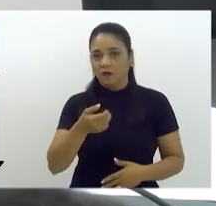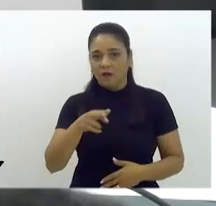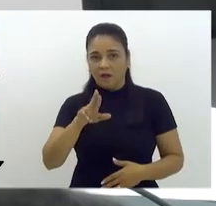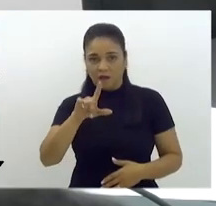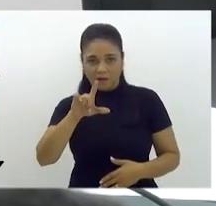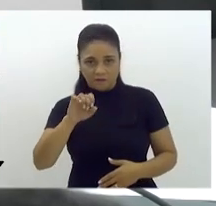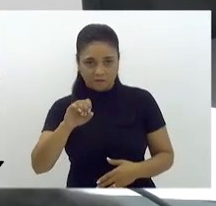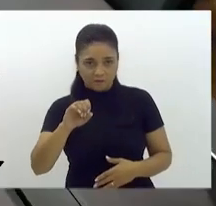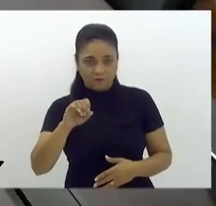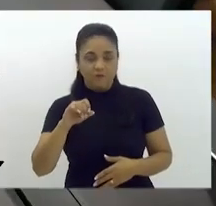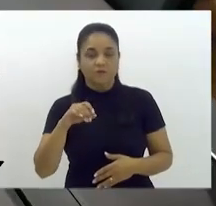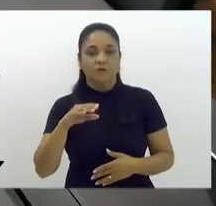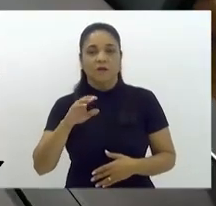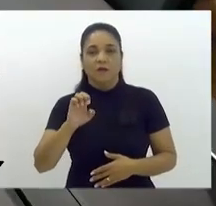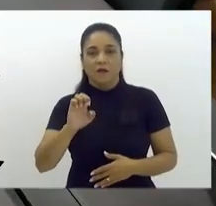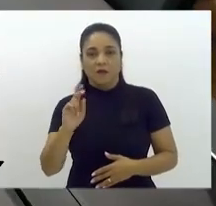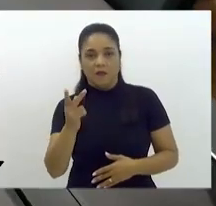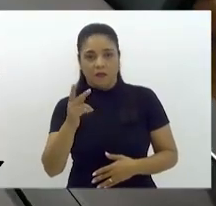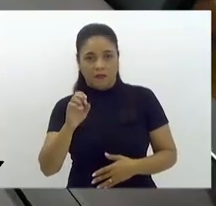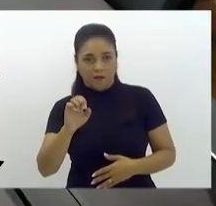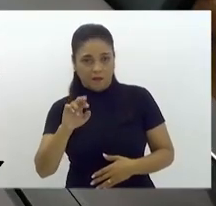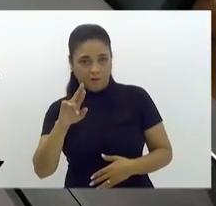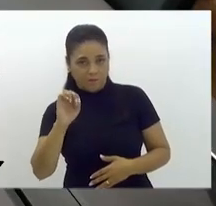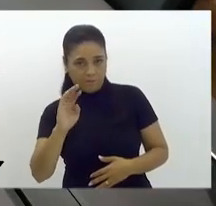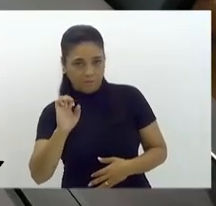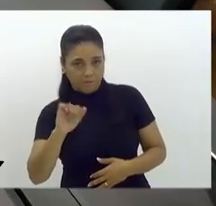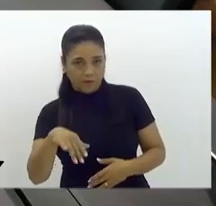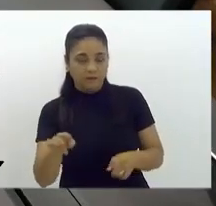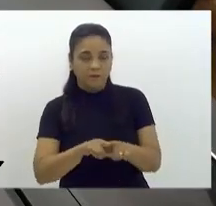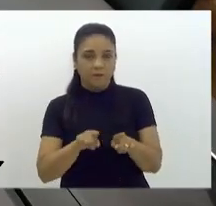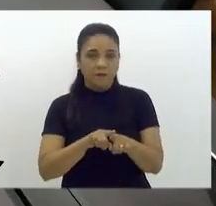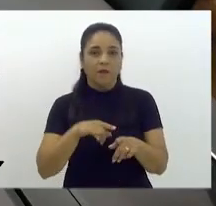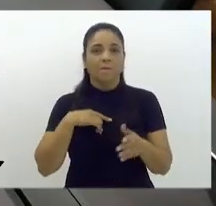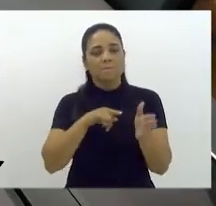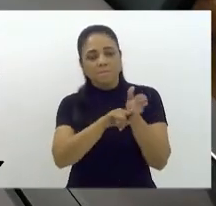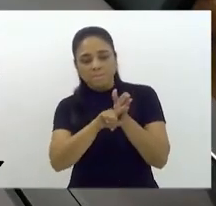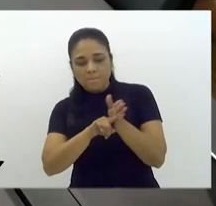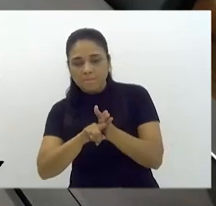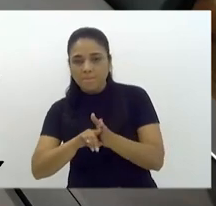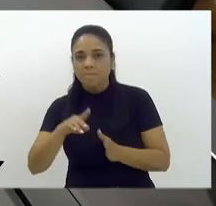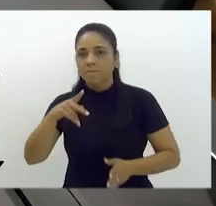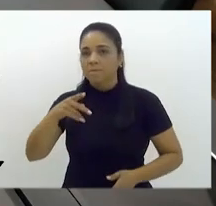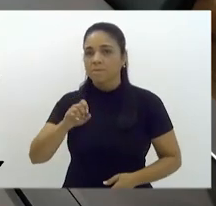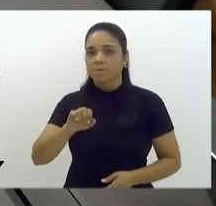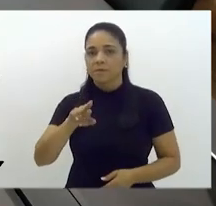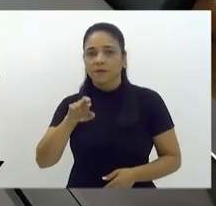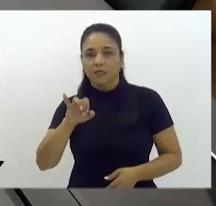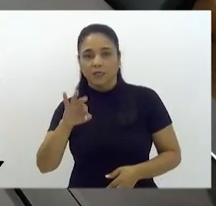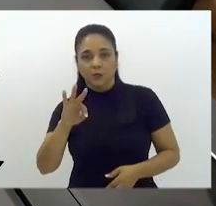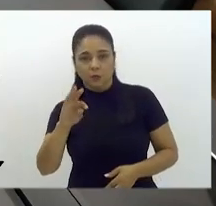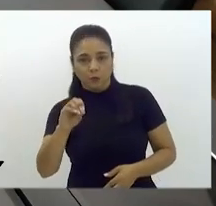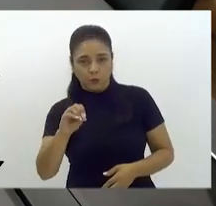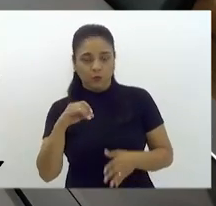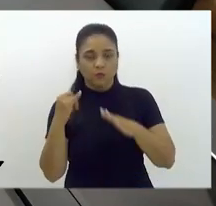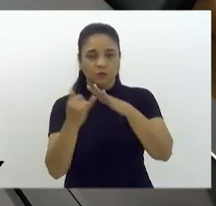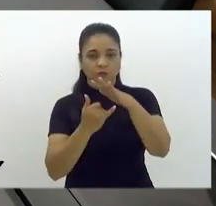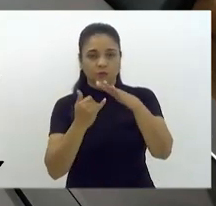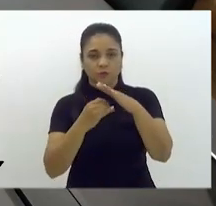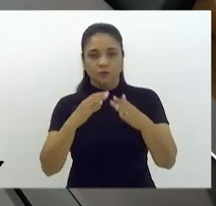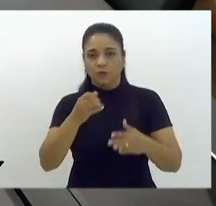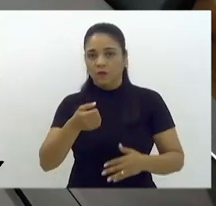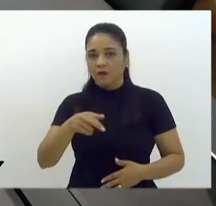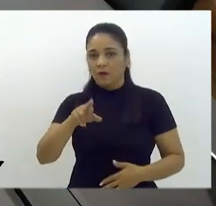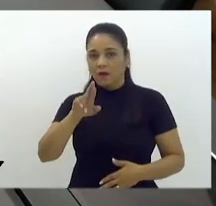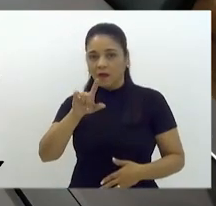Dr Liu tisan criminal do Instituto Carlos César eu vou rapidamente fazer aqui